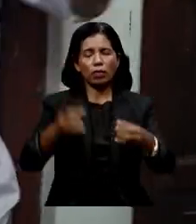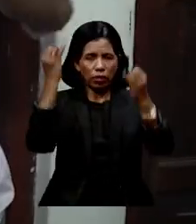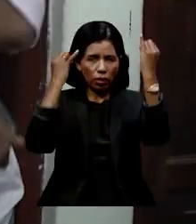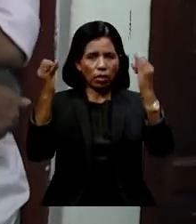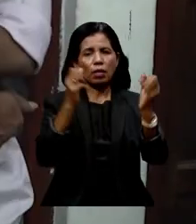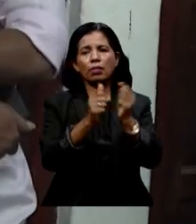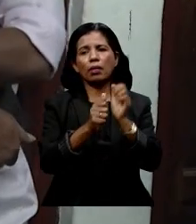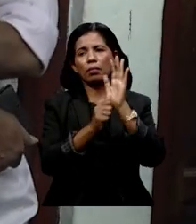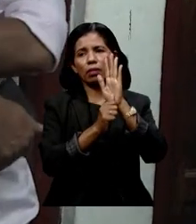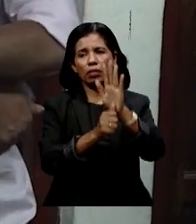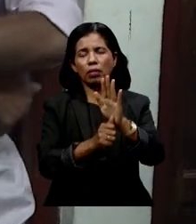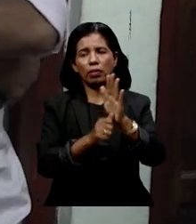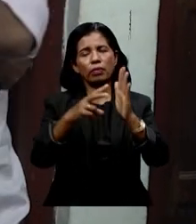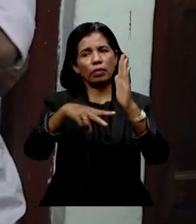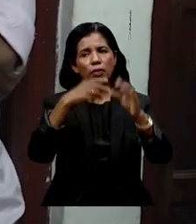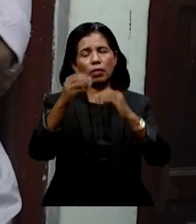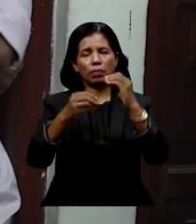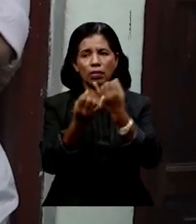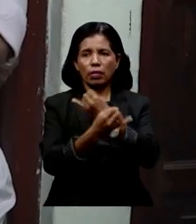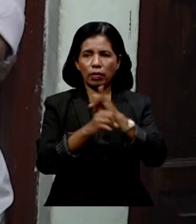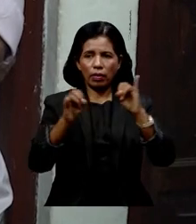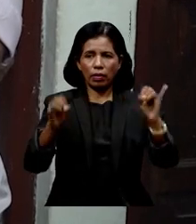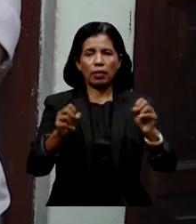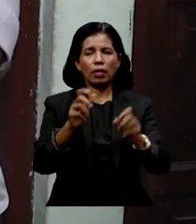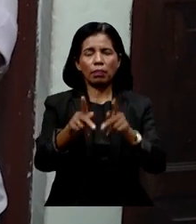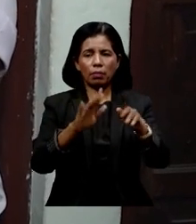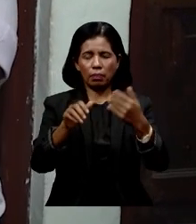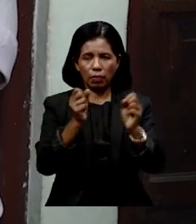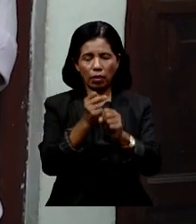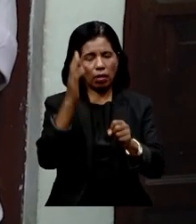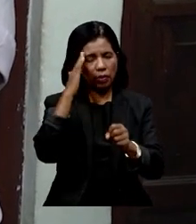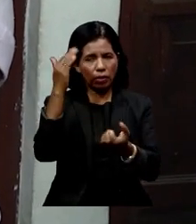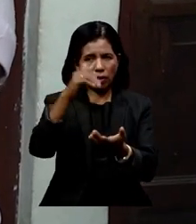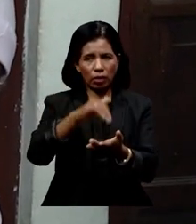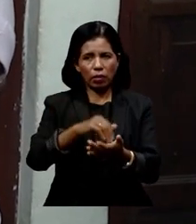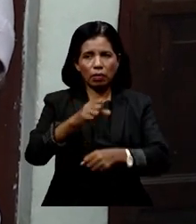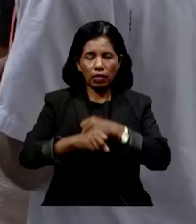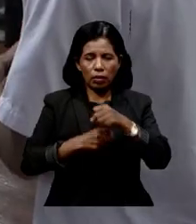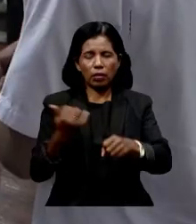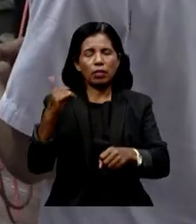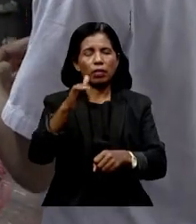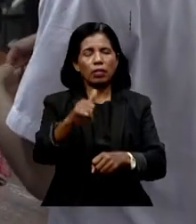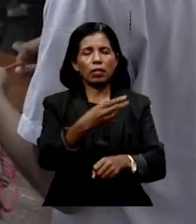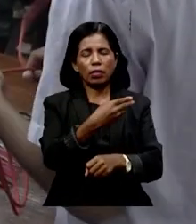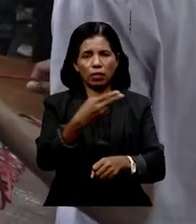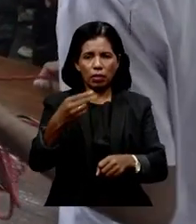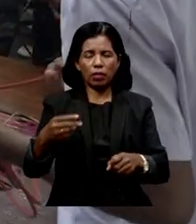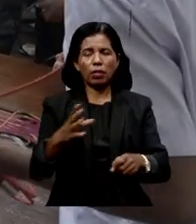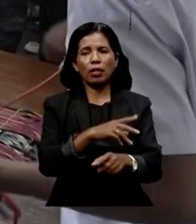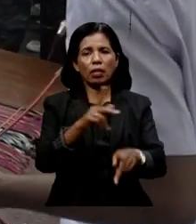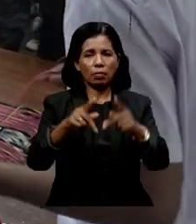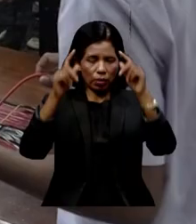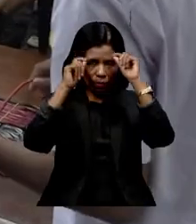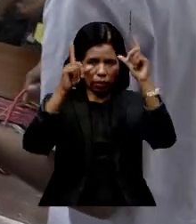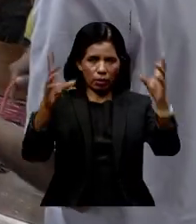mostra apresentação, filme com a baluta ou com Rasikan, nune povo bele halo reflexão, ba sofrimento durante a ocupação Indonésia, nebe povo